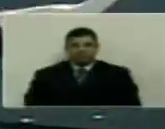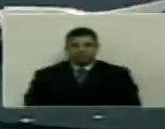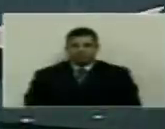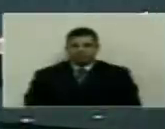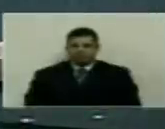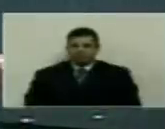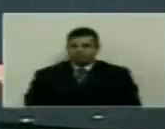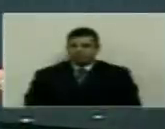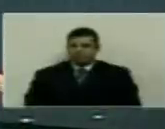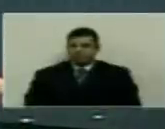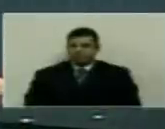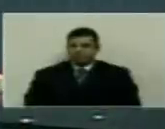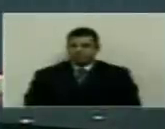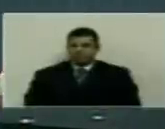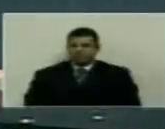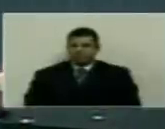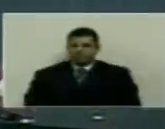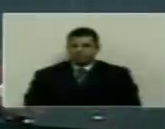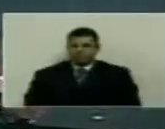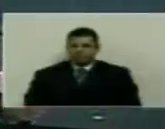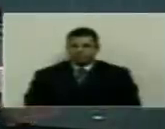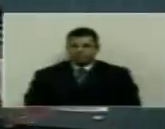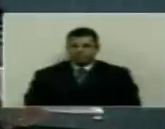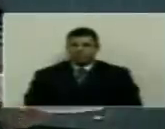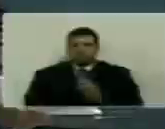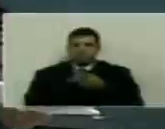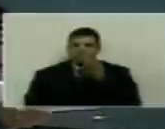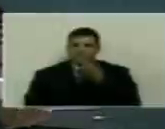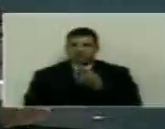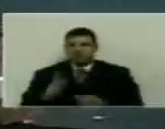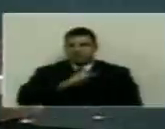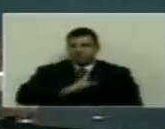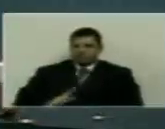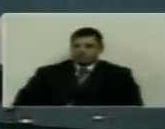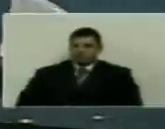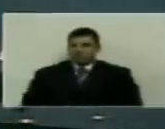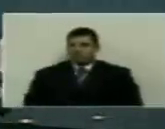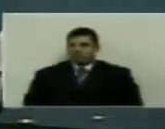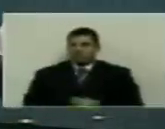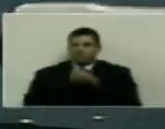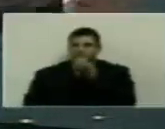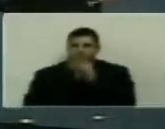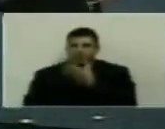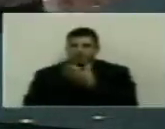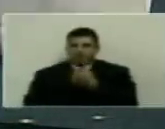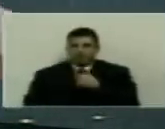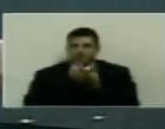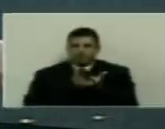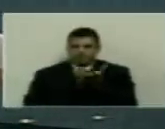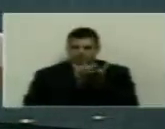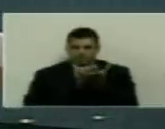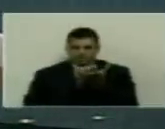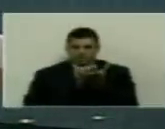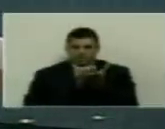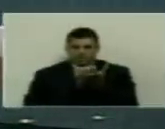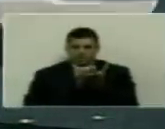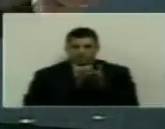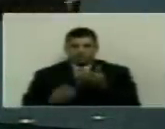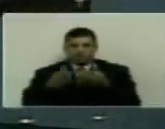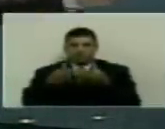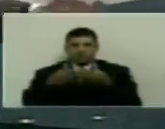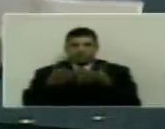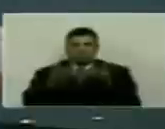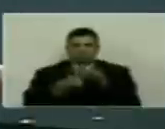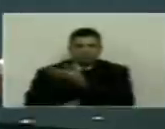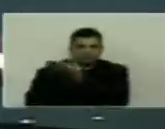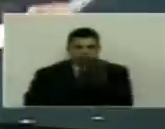Deputado, eu já concluo. Eu já concluo, senhor presidente. E por fim, eu quero pedir